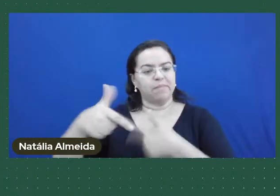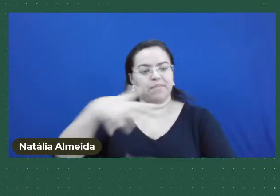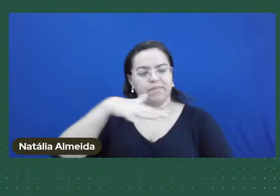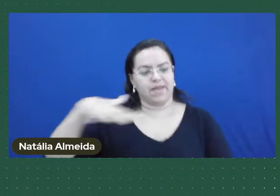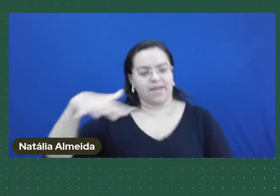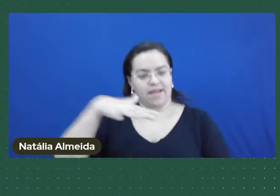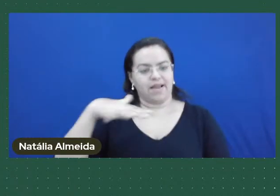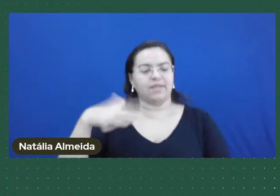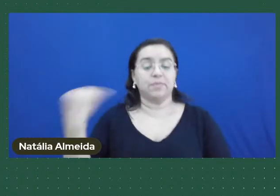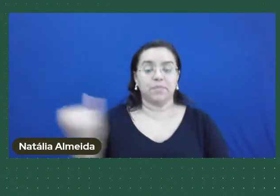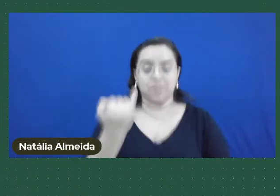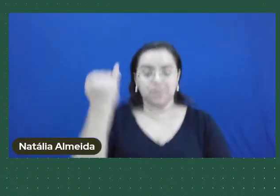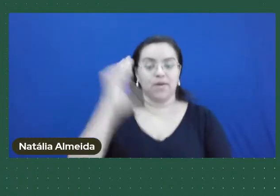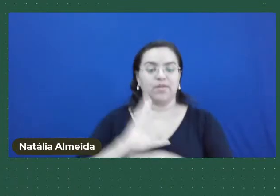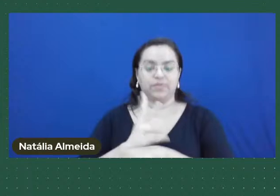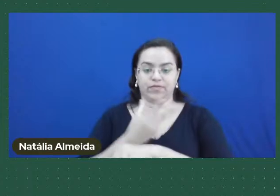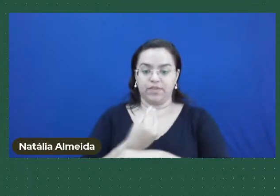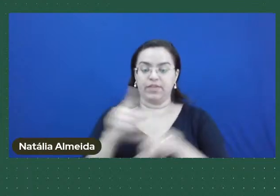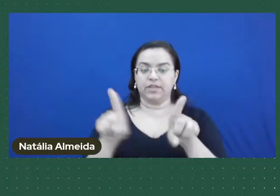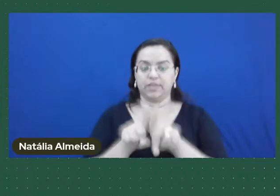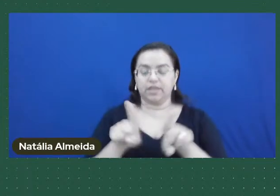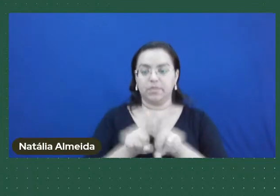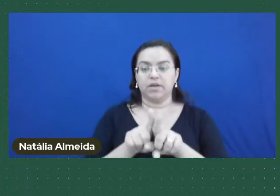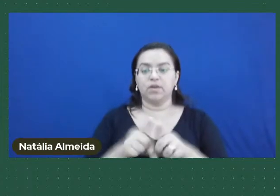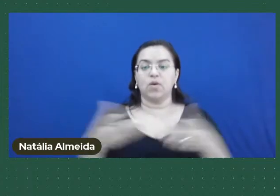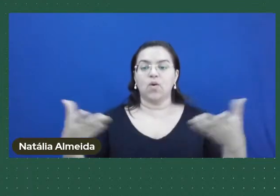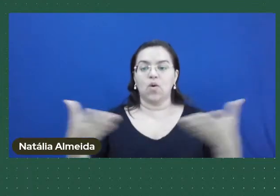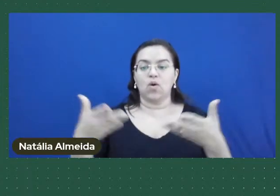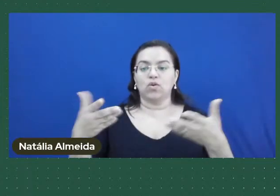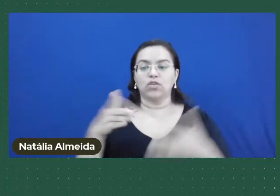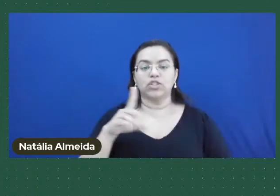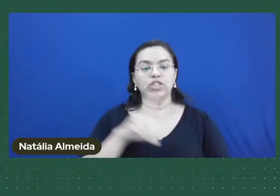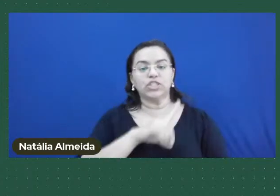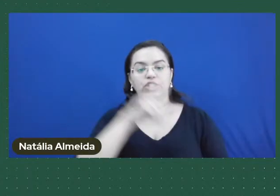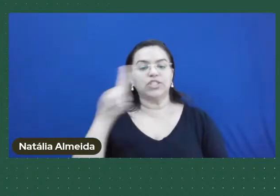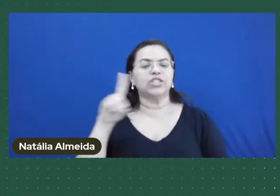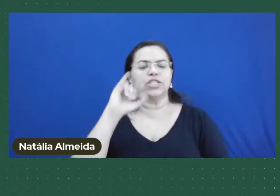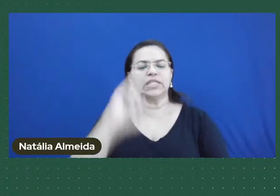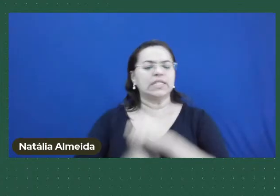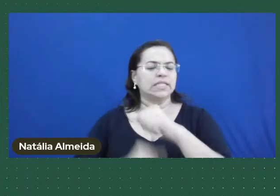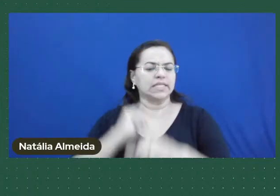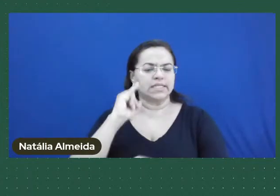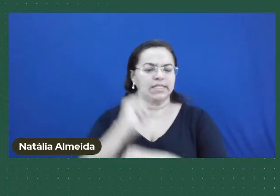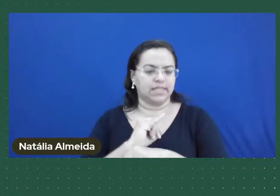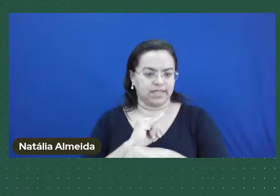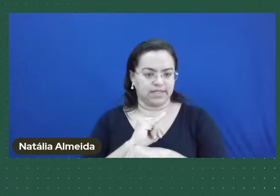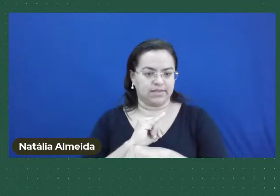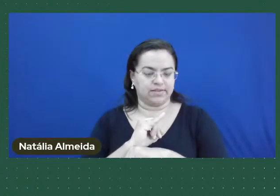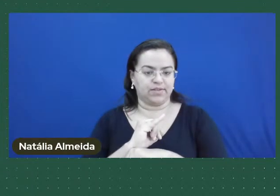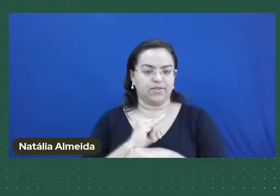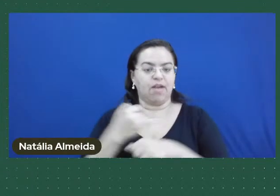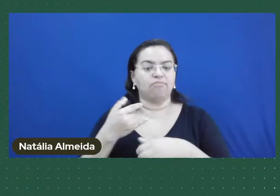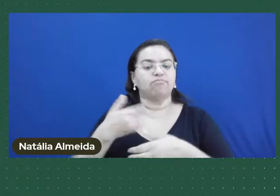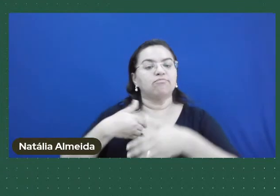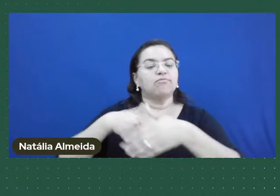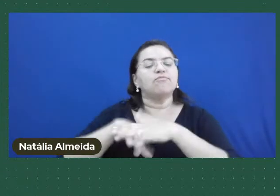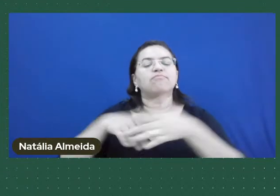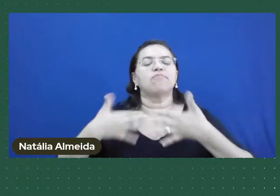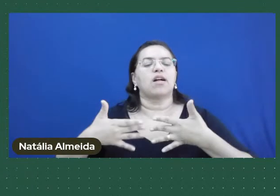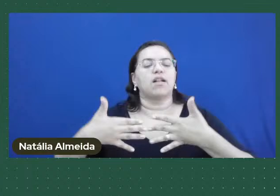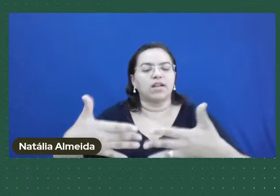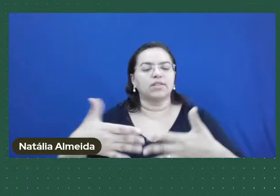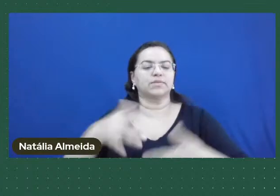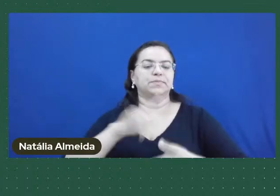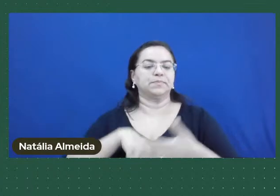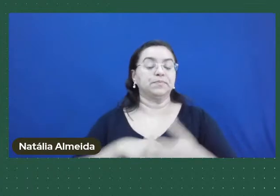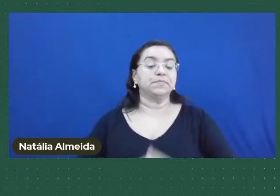evento importante e também pelo Dia Internacional dos Arquivos, né? Que é comemorado na data de hoje. Então, deixa eu trazer